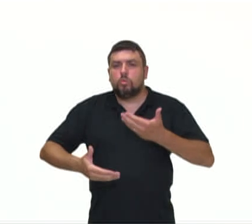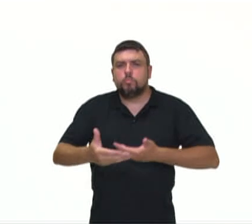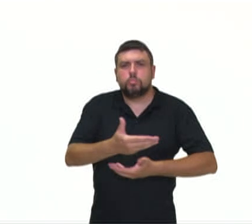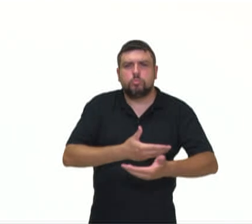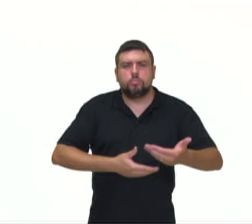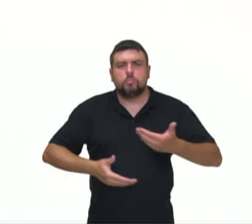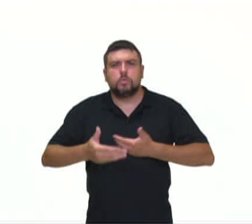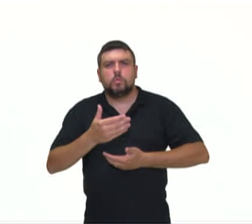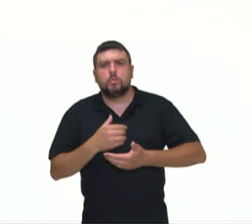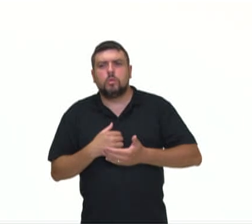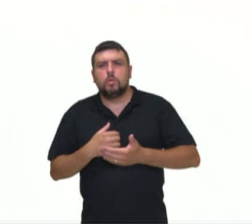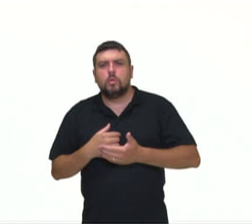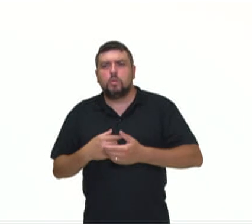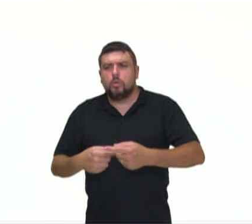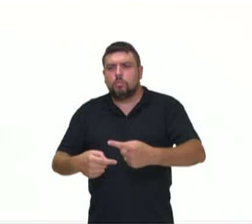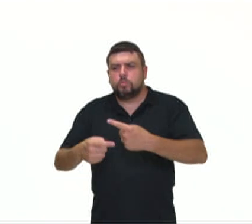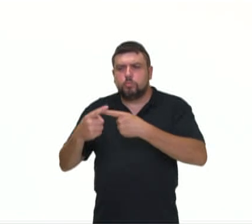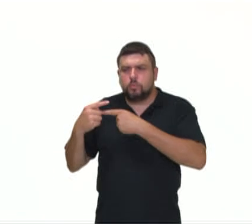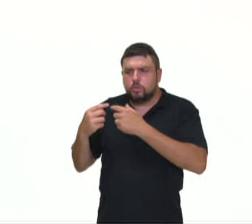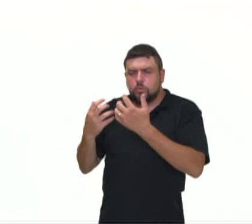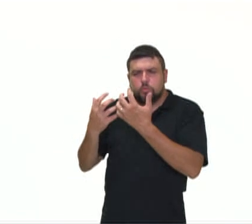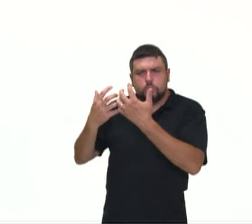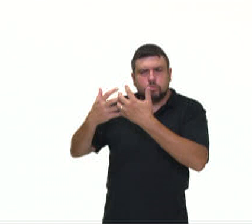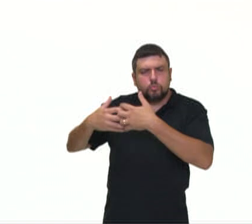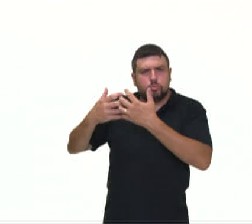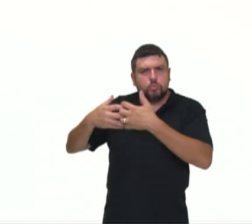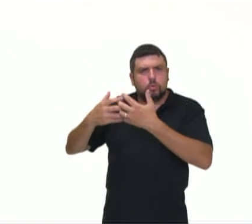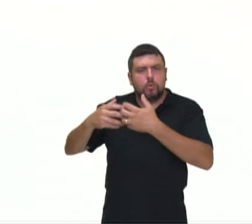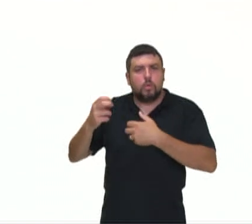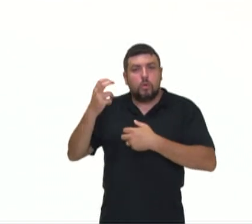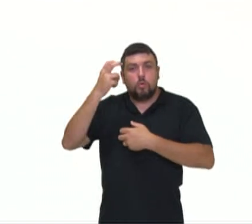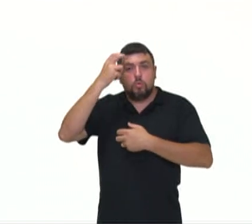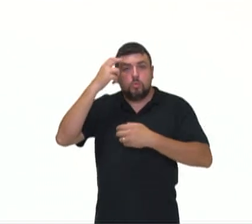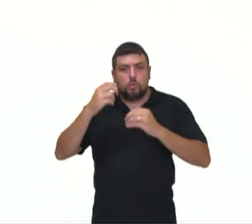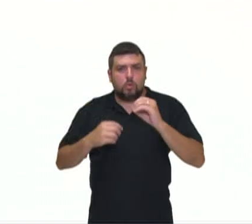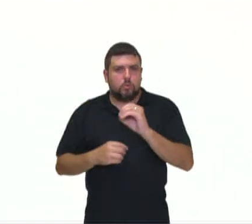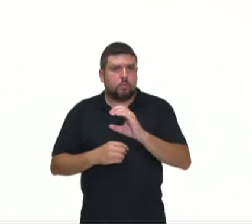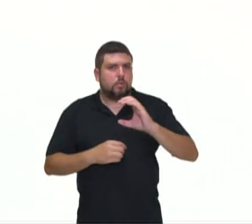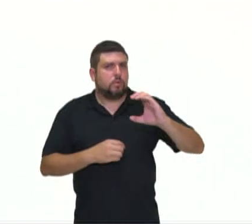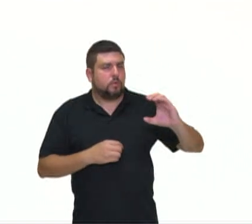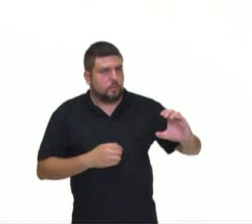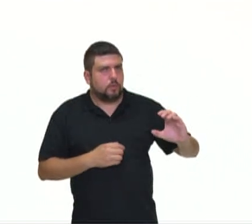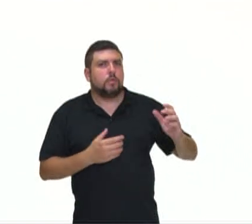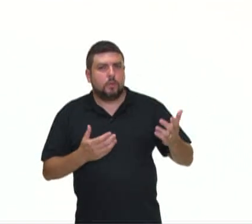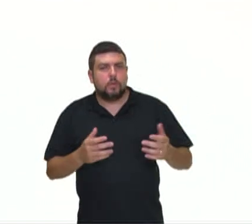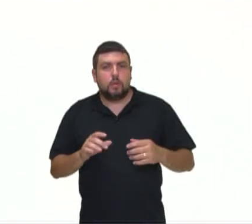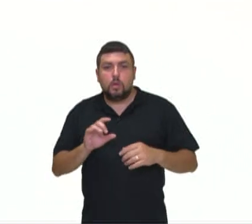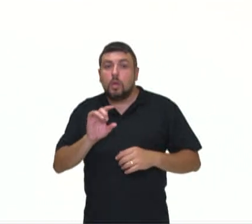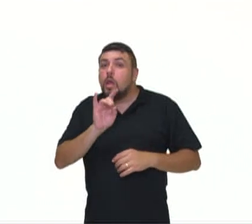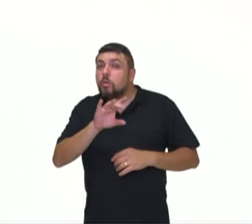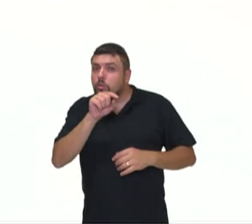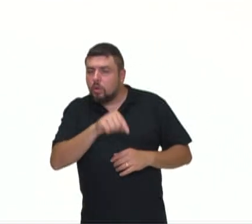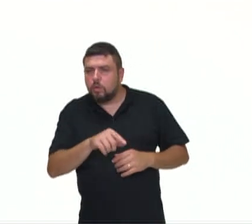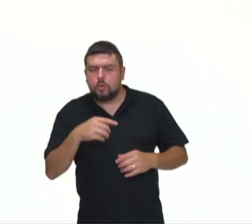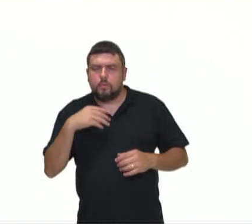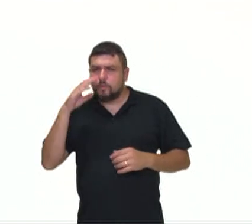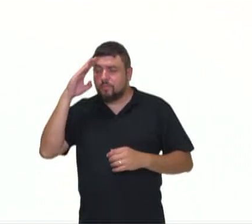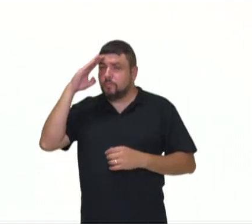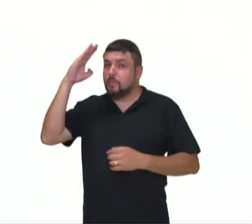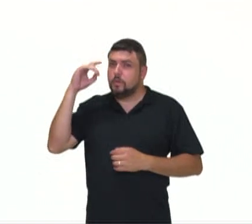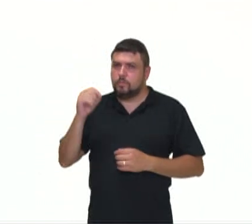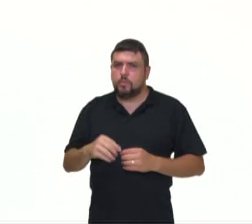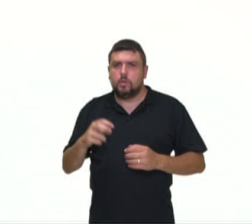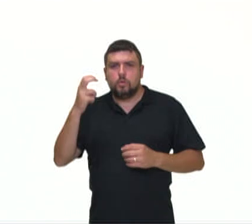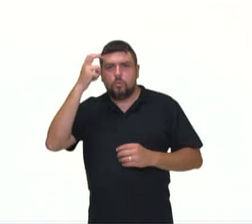da reflexão do quanto a cultura ocidental, principalmente, não apenas ela, né, mas principalmente,